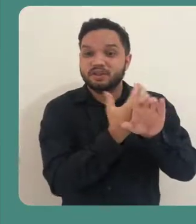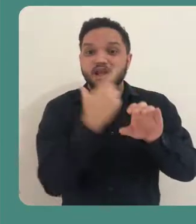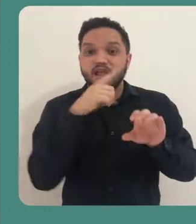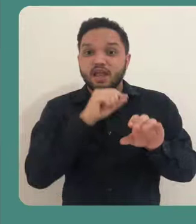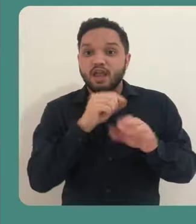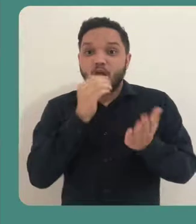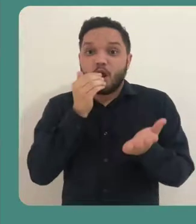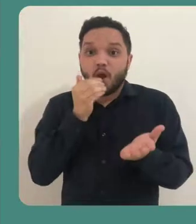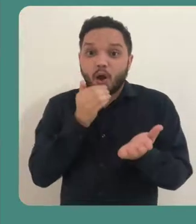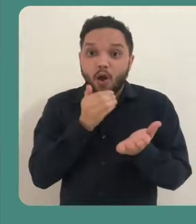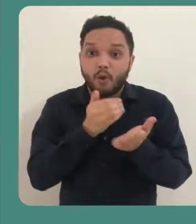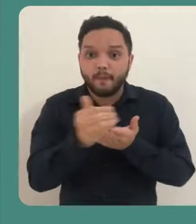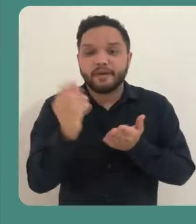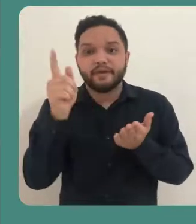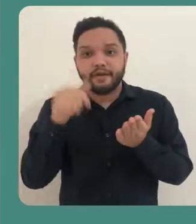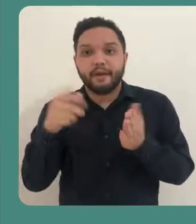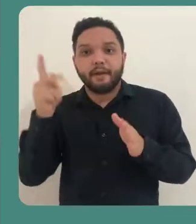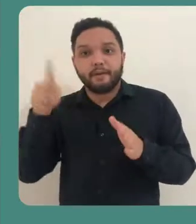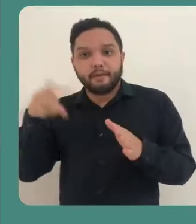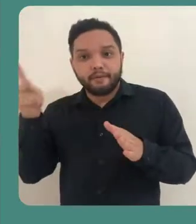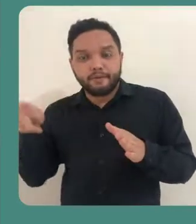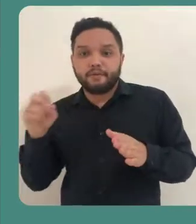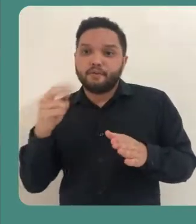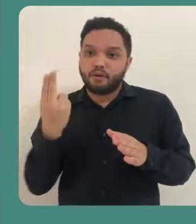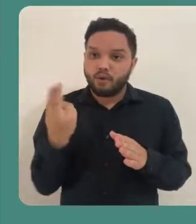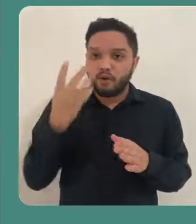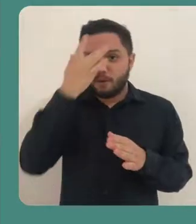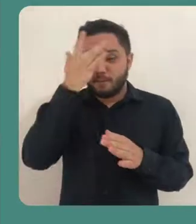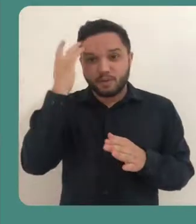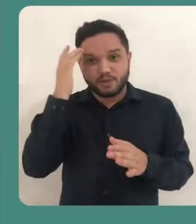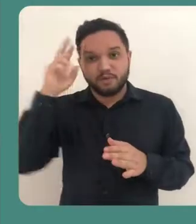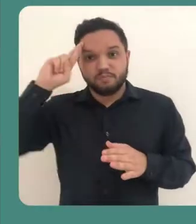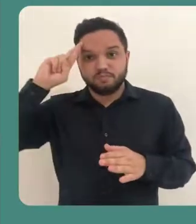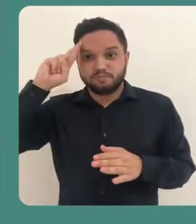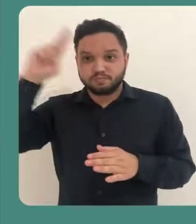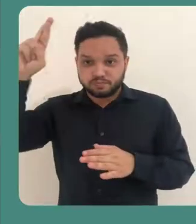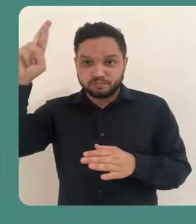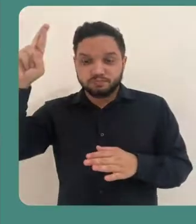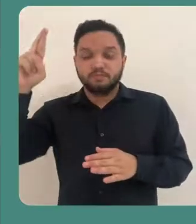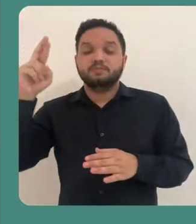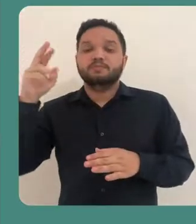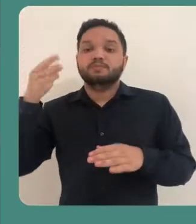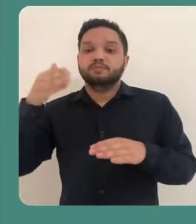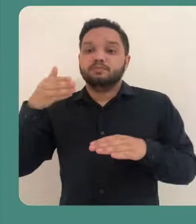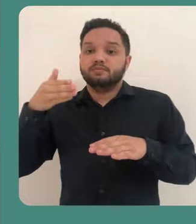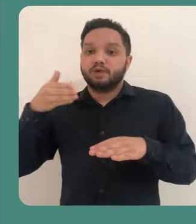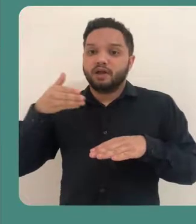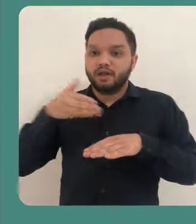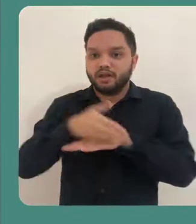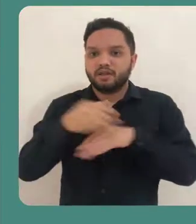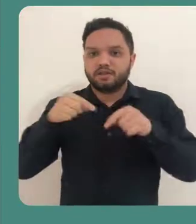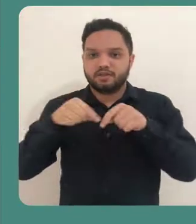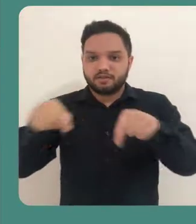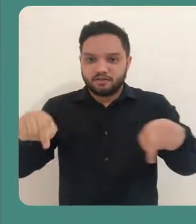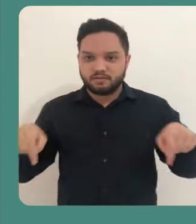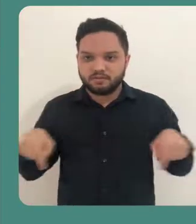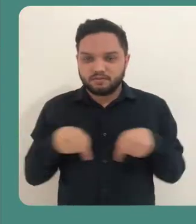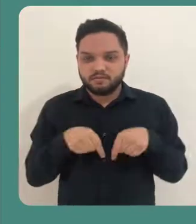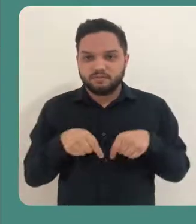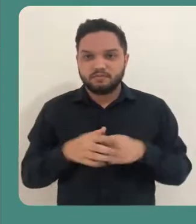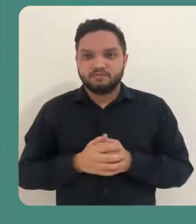professores ou moderadores definidos pelo professor ingressem na sala os demais usuários vão